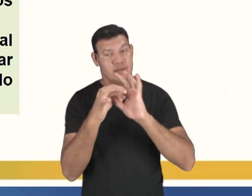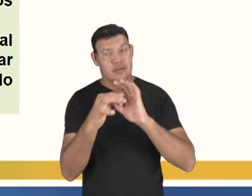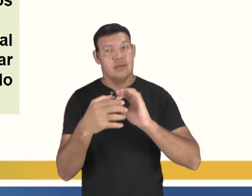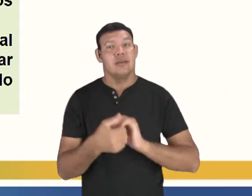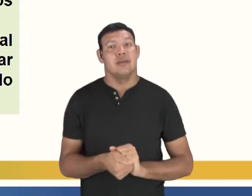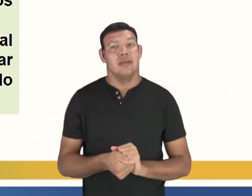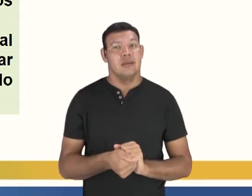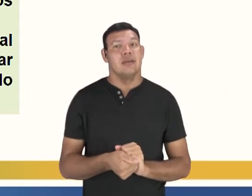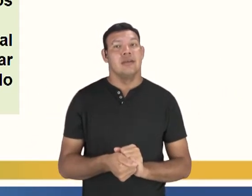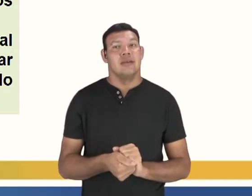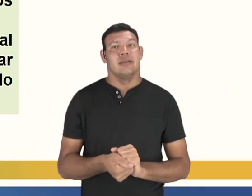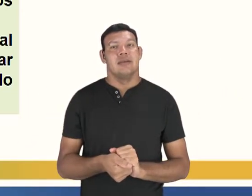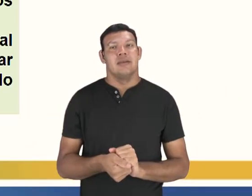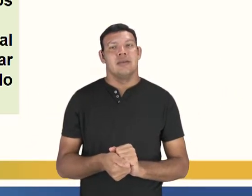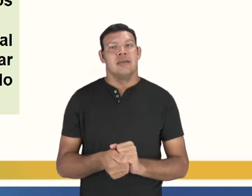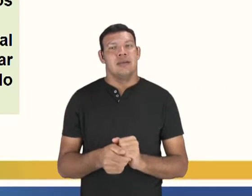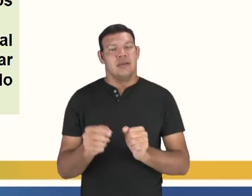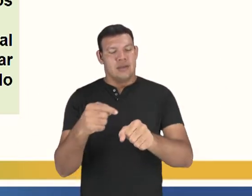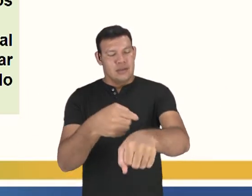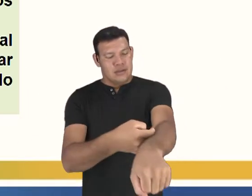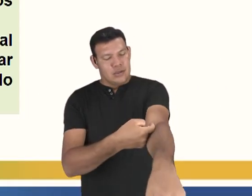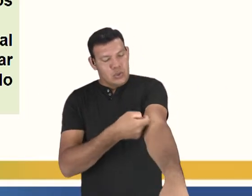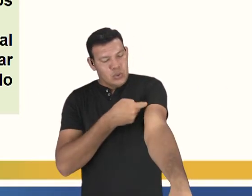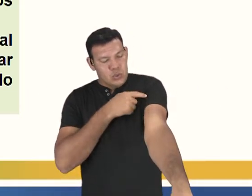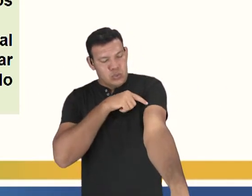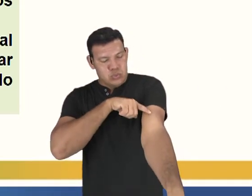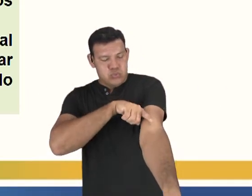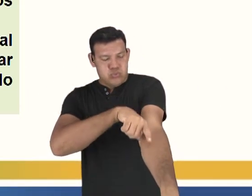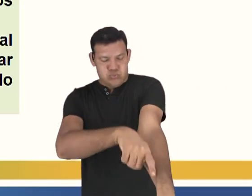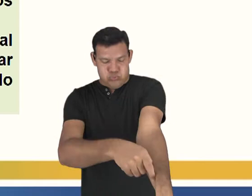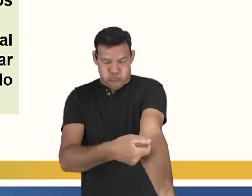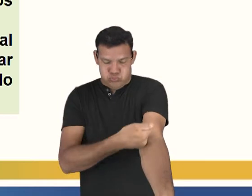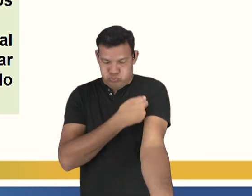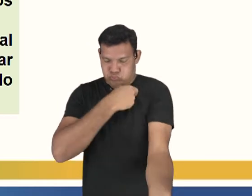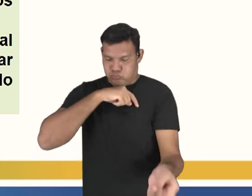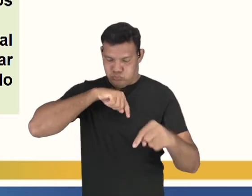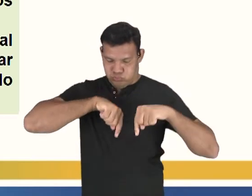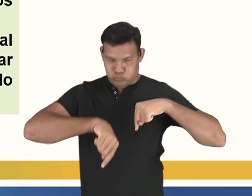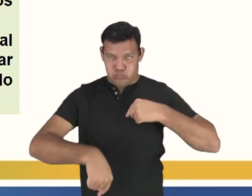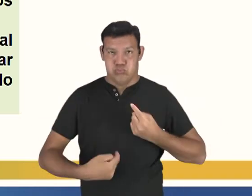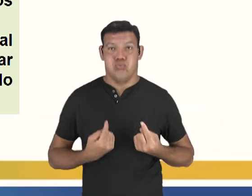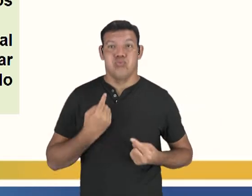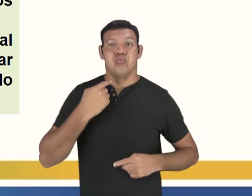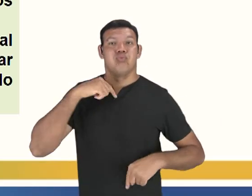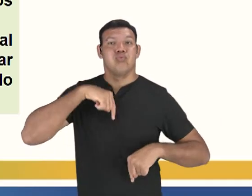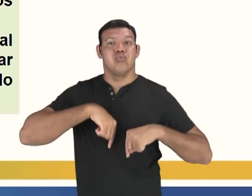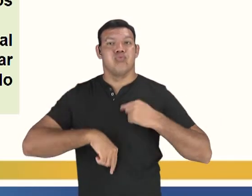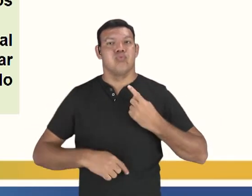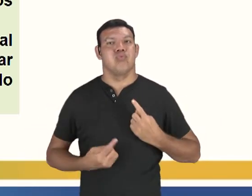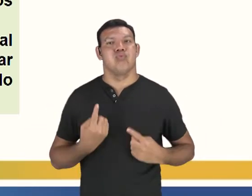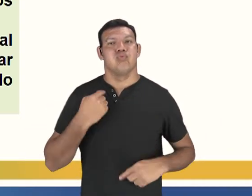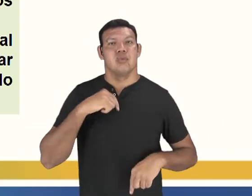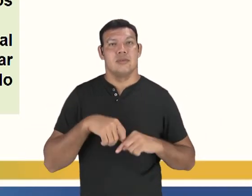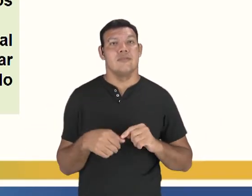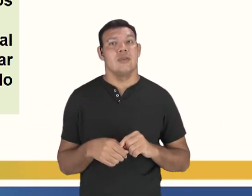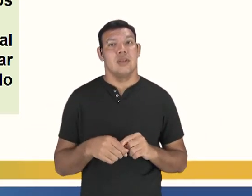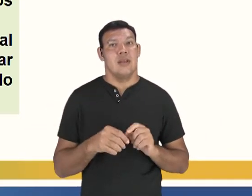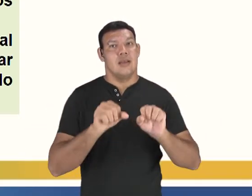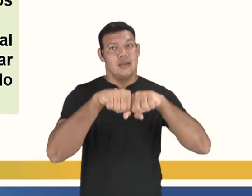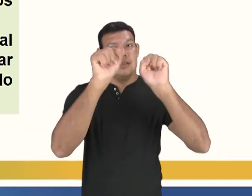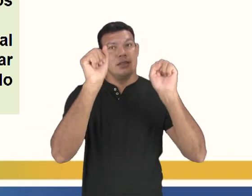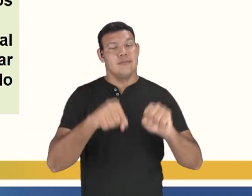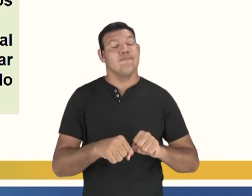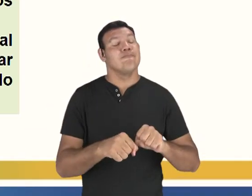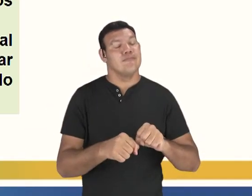papel de circular, né, de distribuir os nutrientes por todo o corpo. Como vocês podem ver na telinha, esse sistema